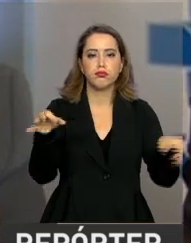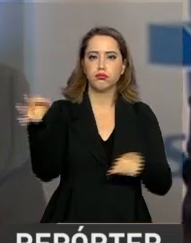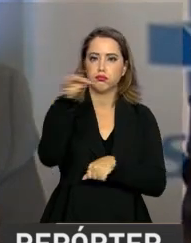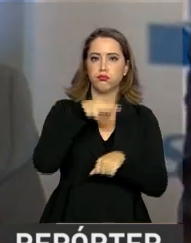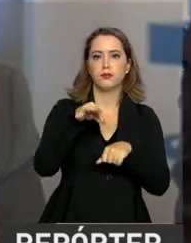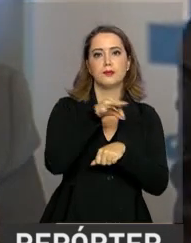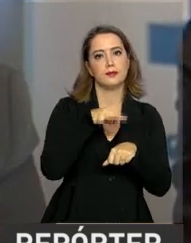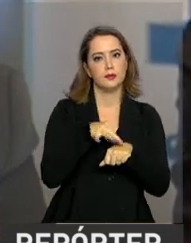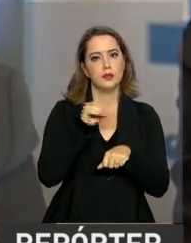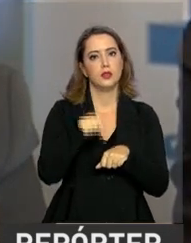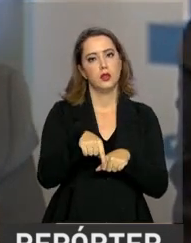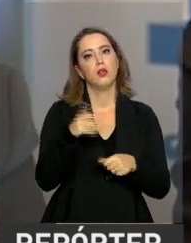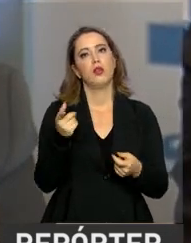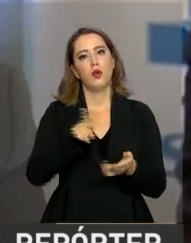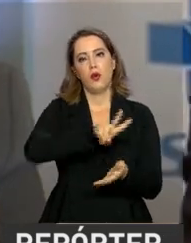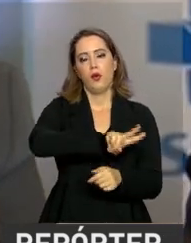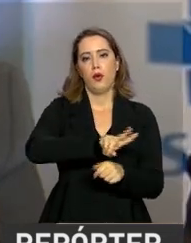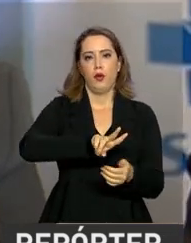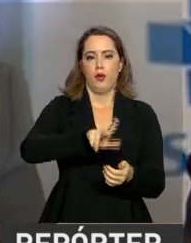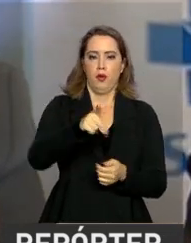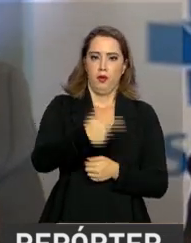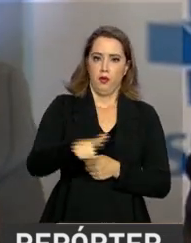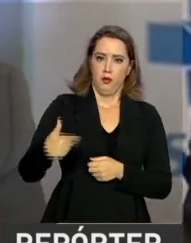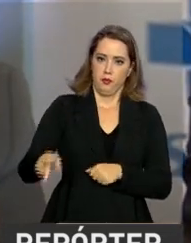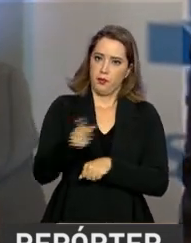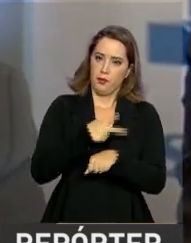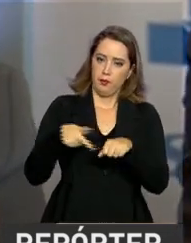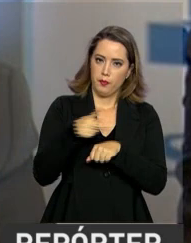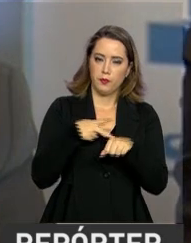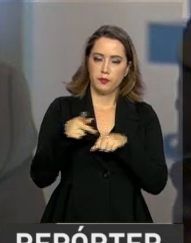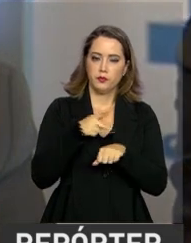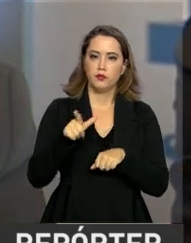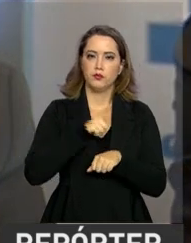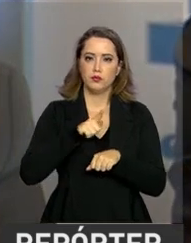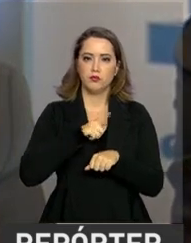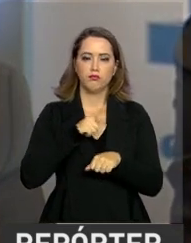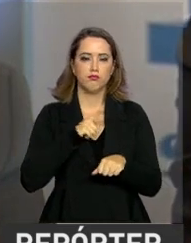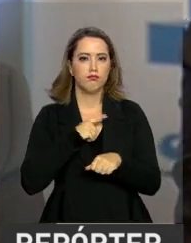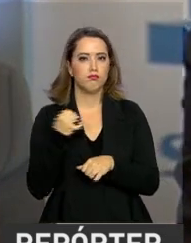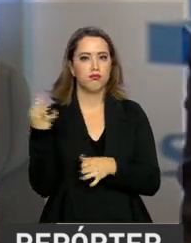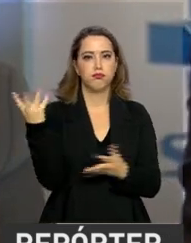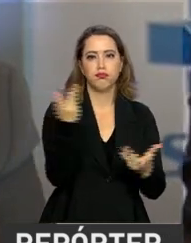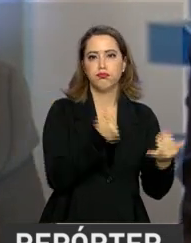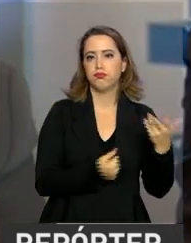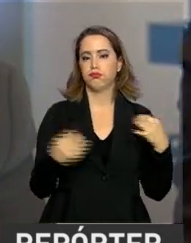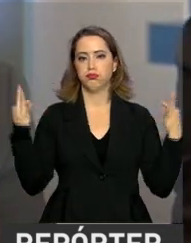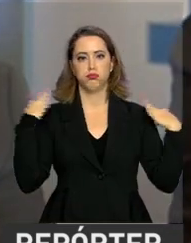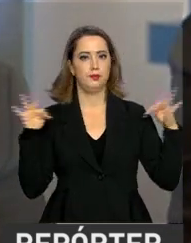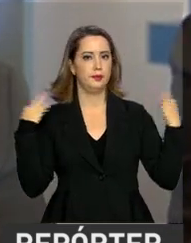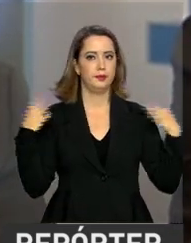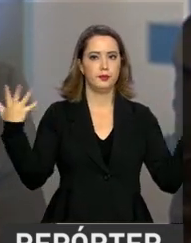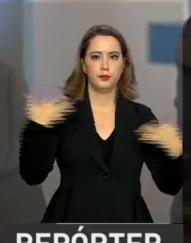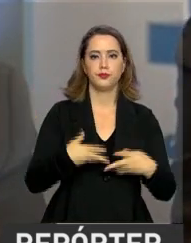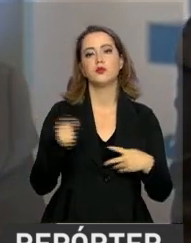região toda do Caribe, por exemplo, onde há uma circulação de milhares de turistas, ela tem a